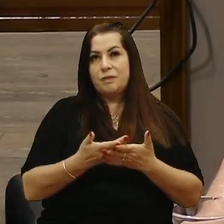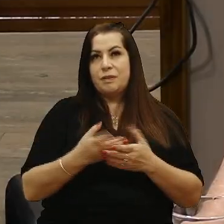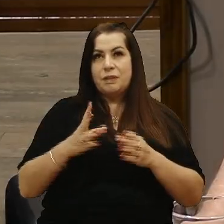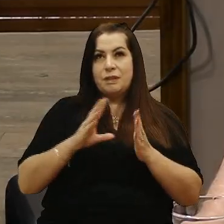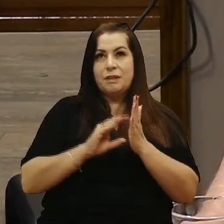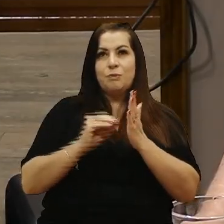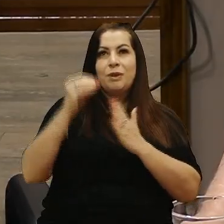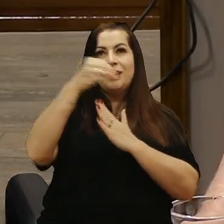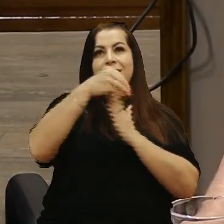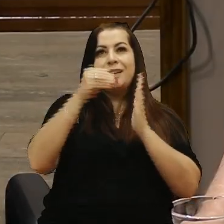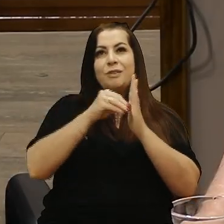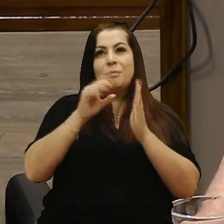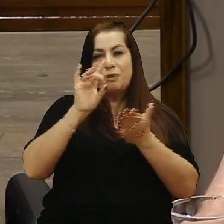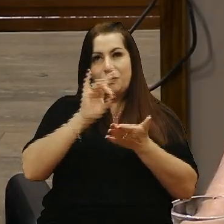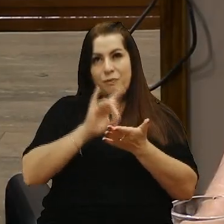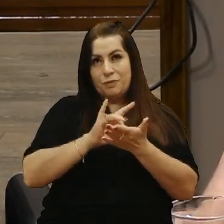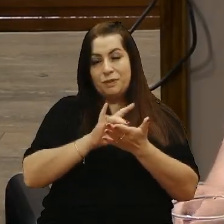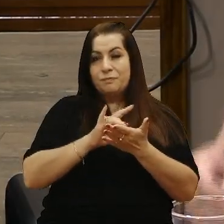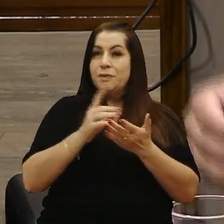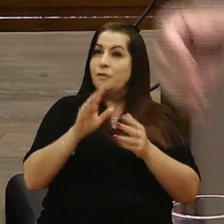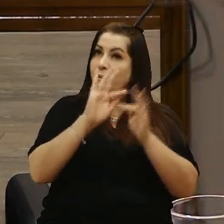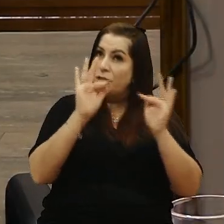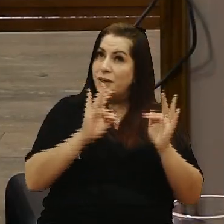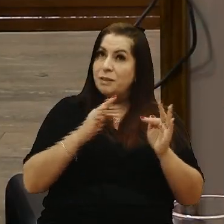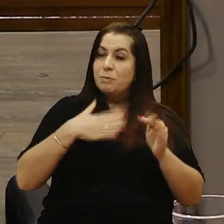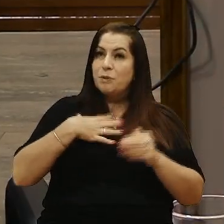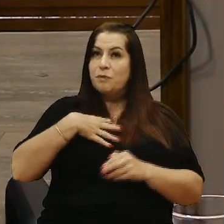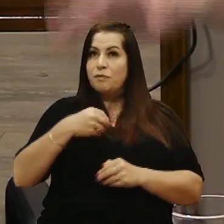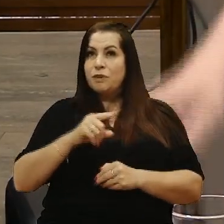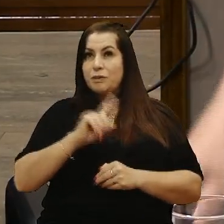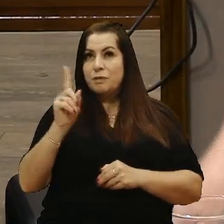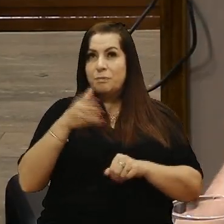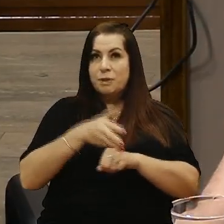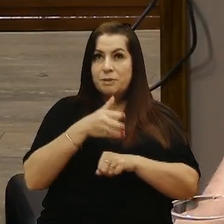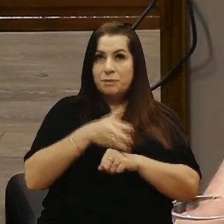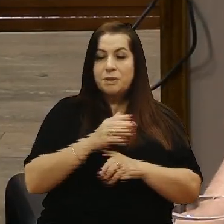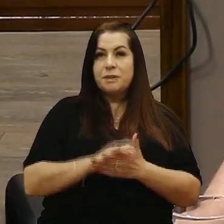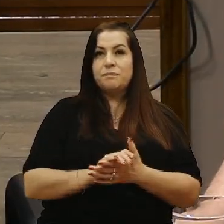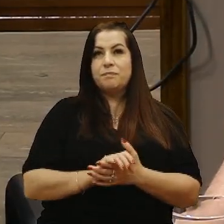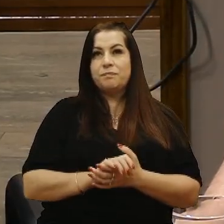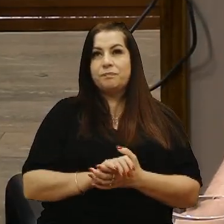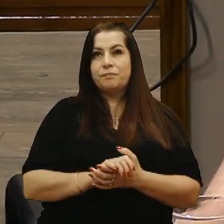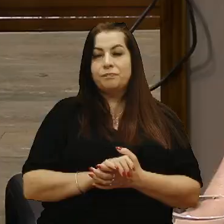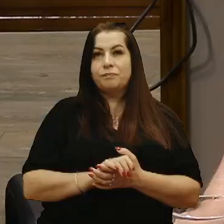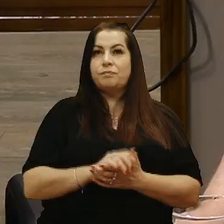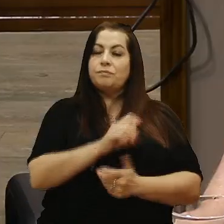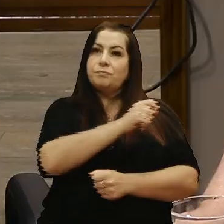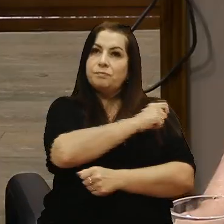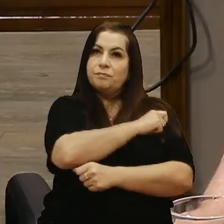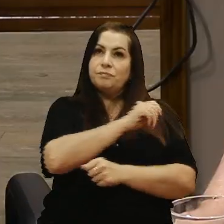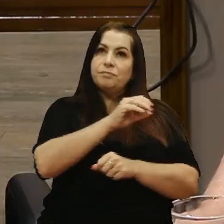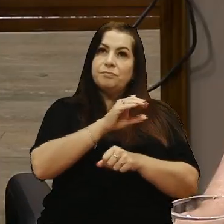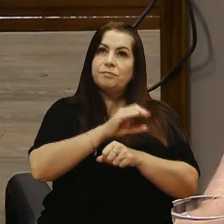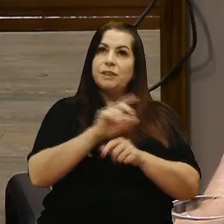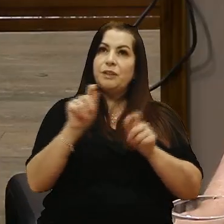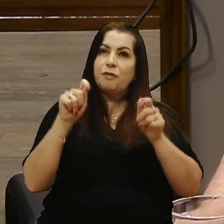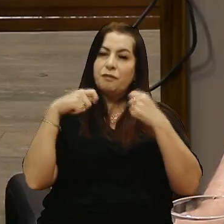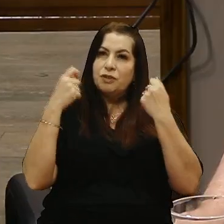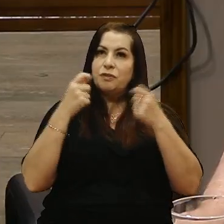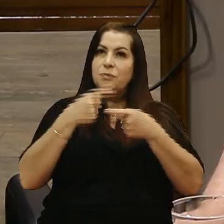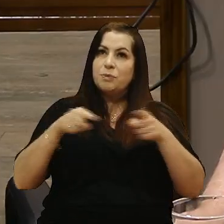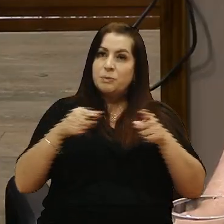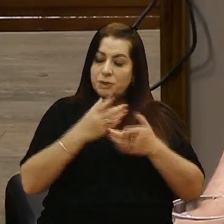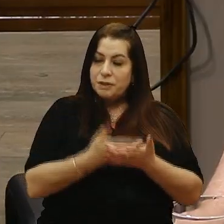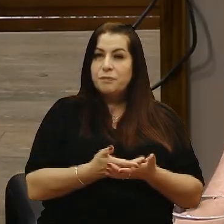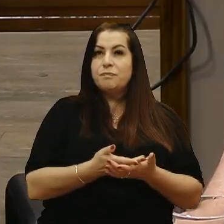calendário municipal. E fico muito feliz porque o meu filho amanhã vai estar participando como um dos estudantes do CETEC no festival